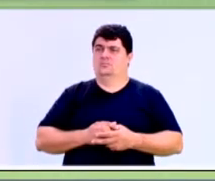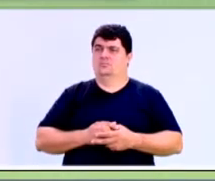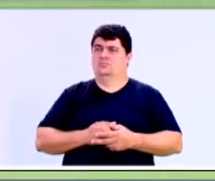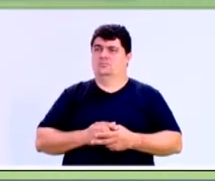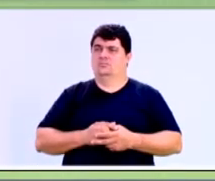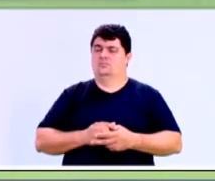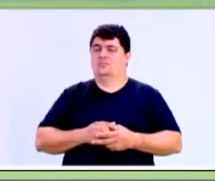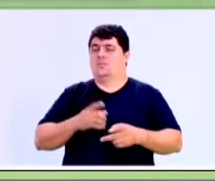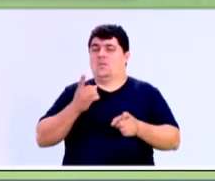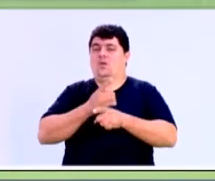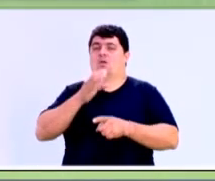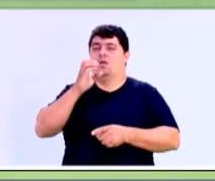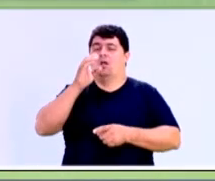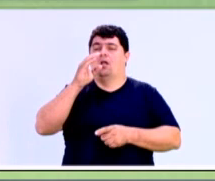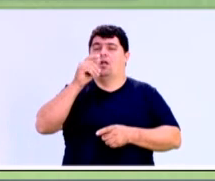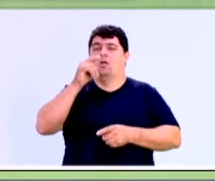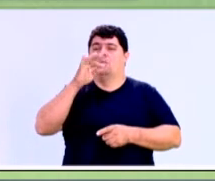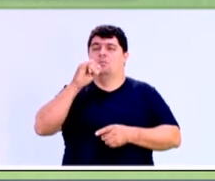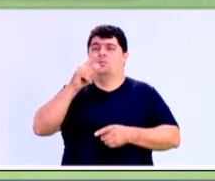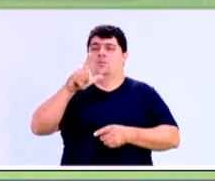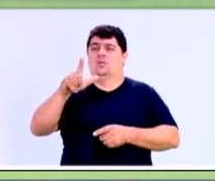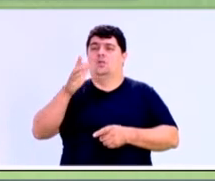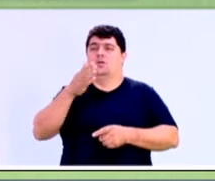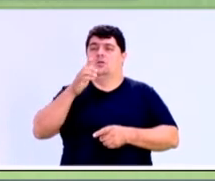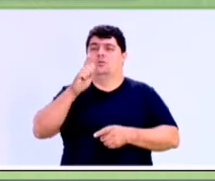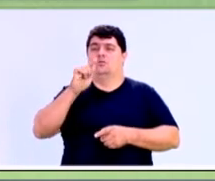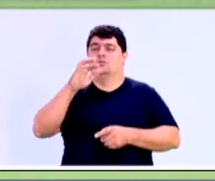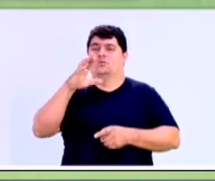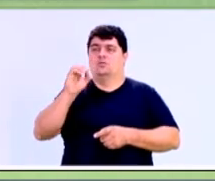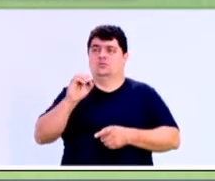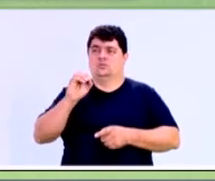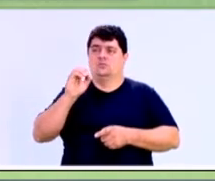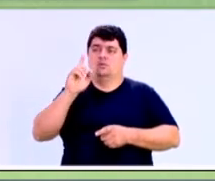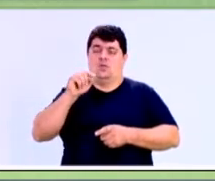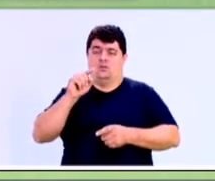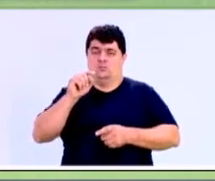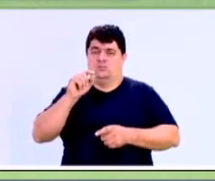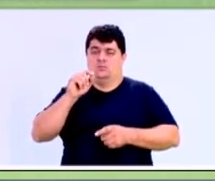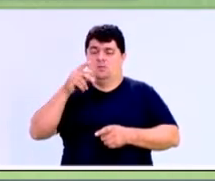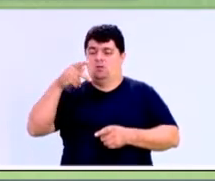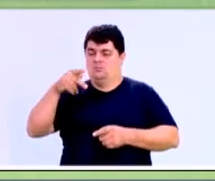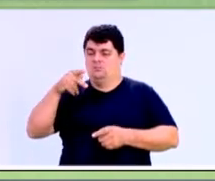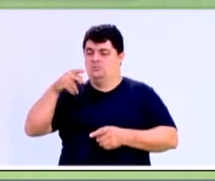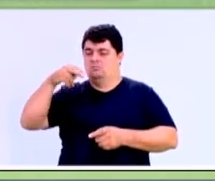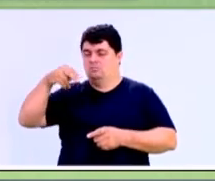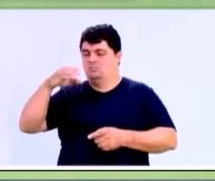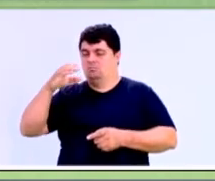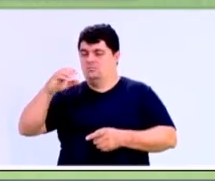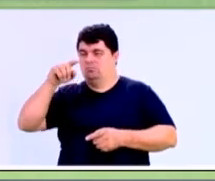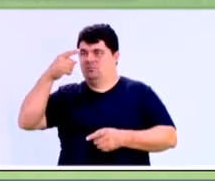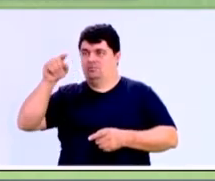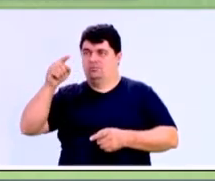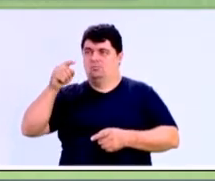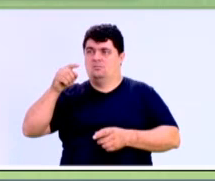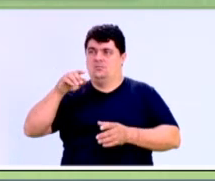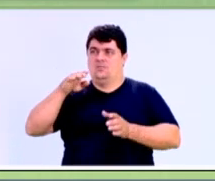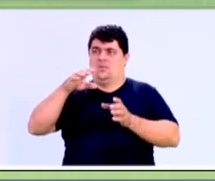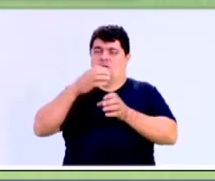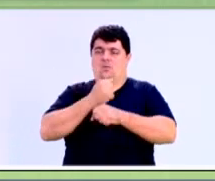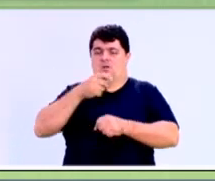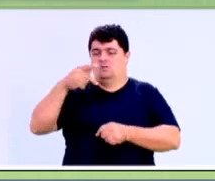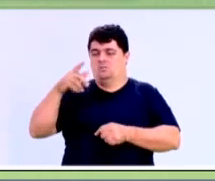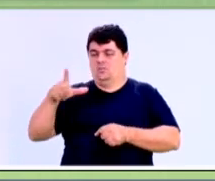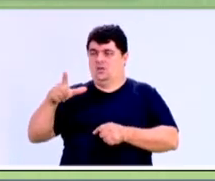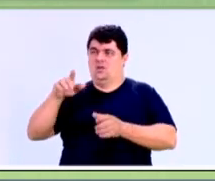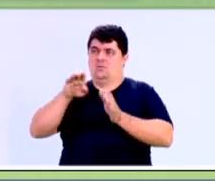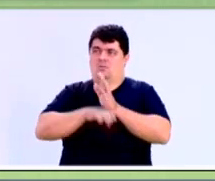achar capital de giro, eu estou dizendo que o capital de giro é o passivo não circulante mais o PL menos o ativo não circulante.